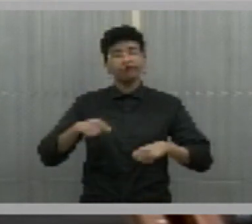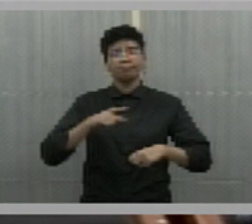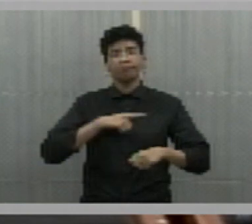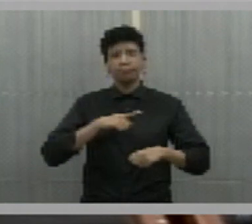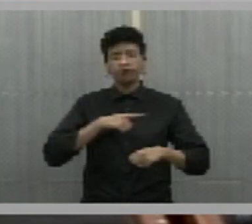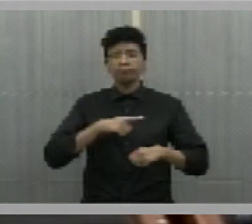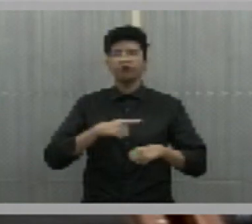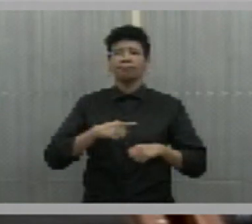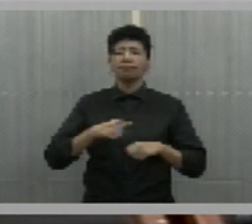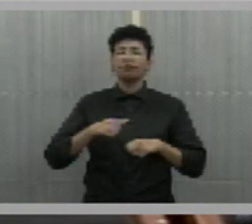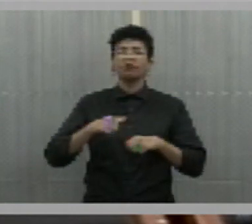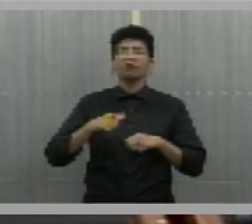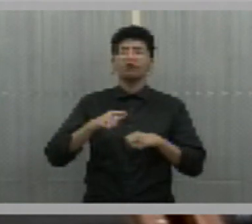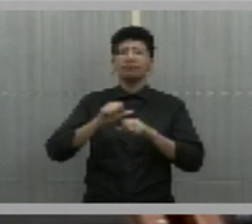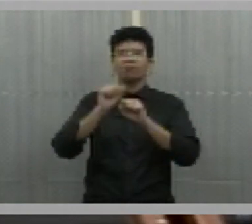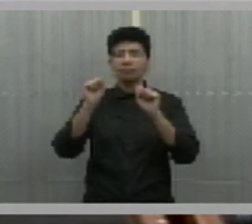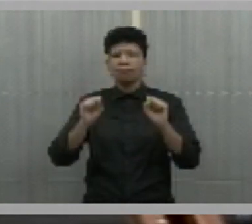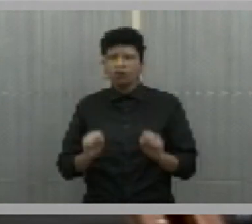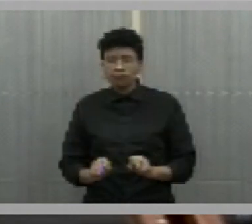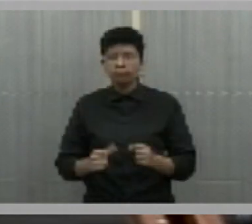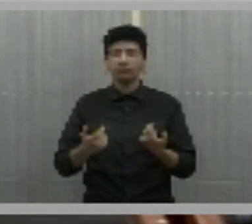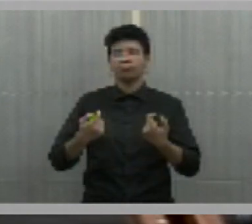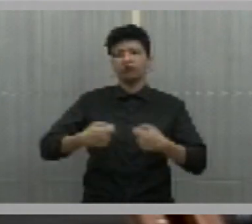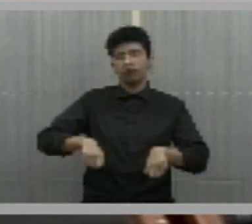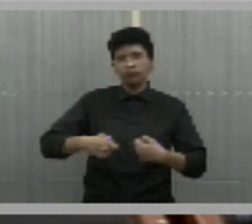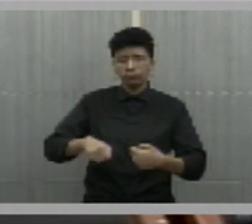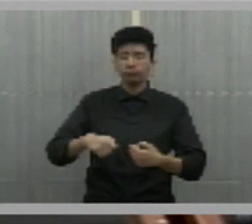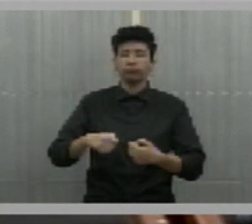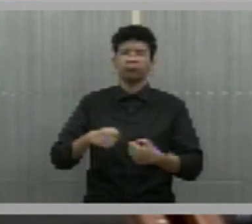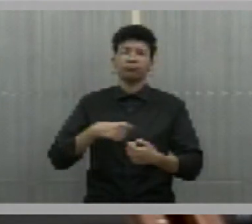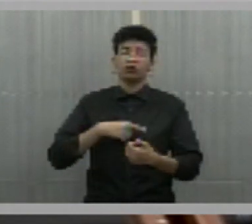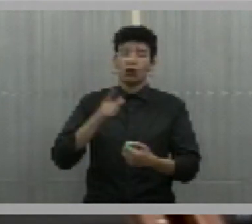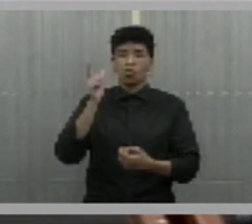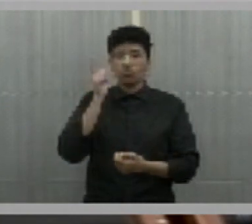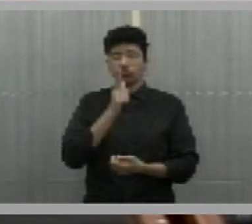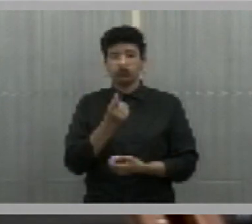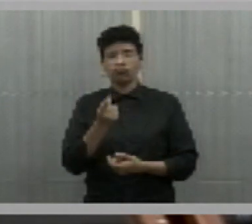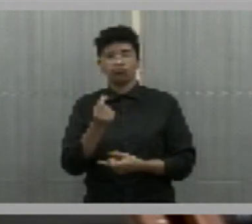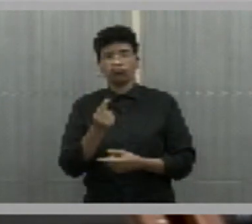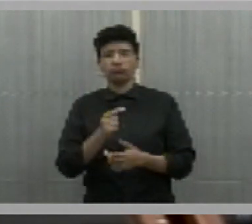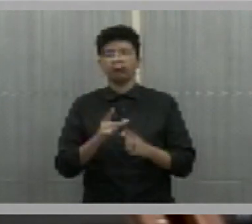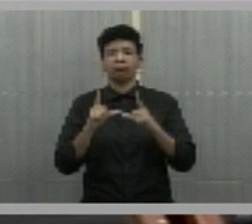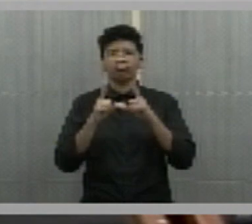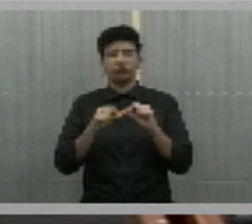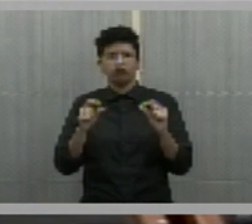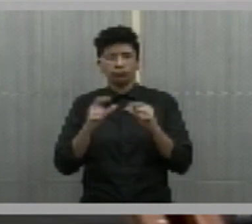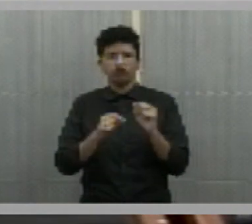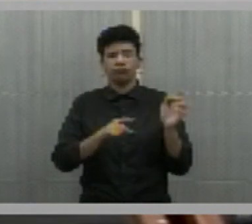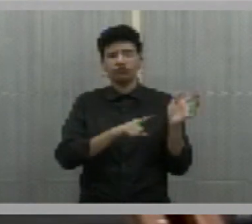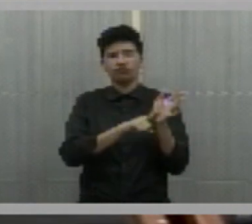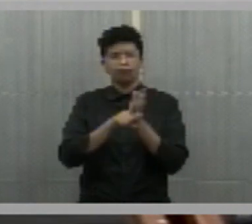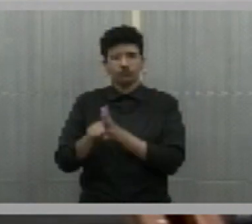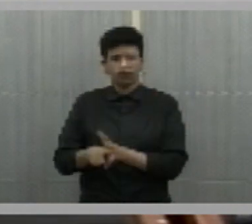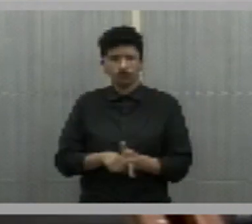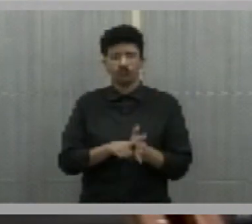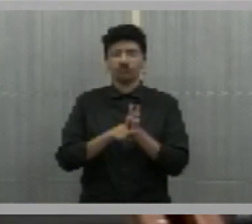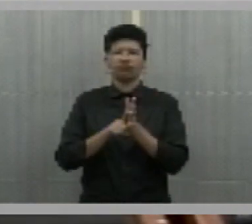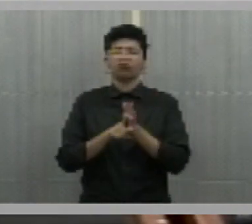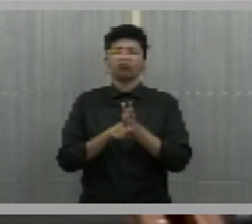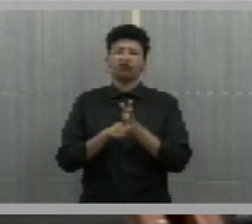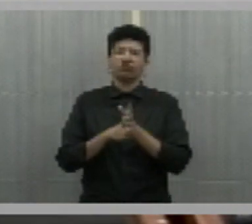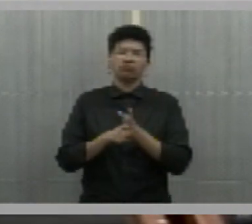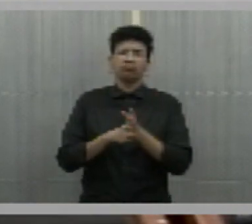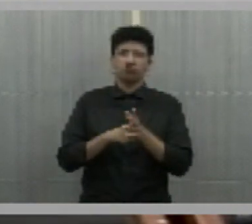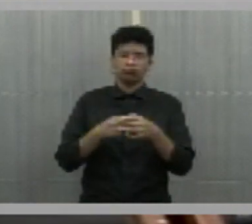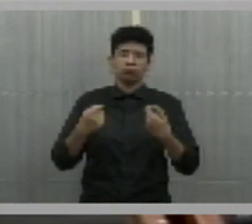sem funcionar há anos. A luta para se conseguir dinheiro em Brasília, para a fiscalização, para o convênio, para a